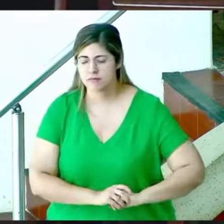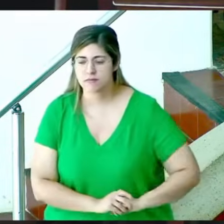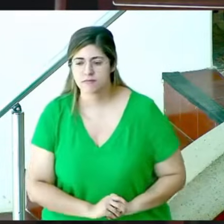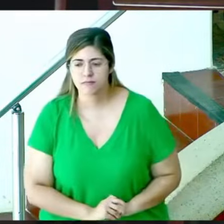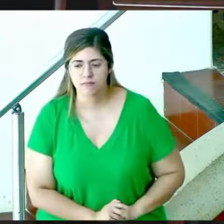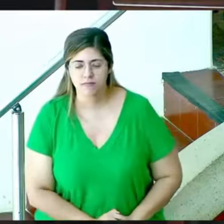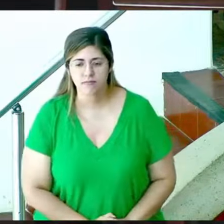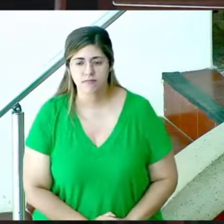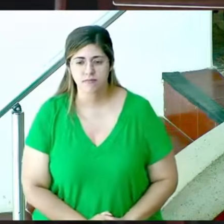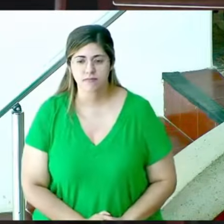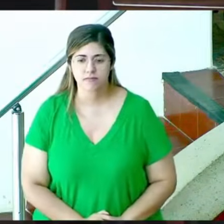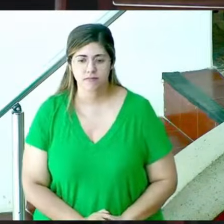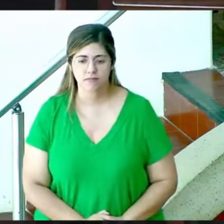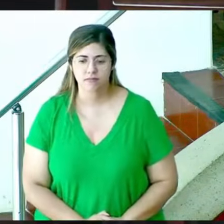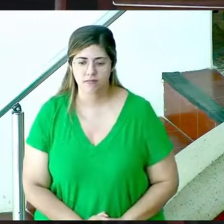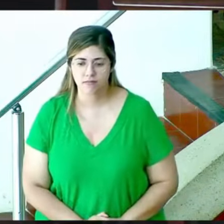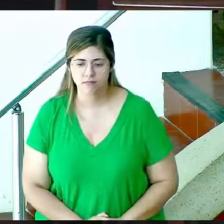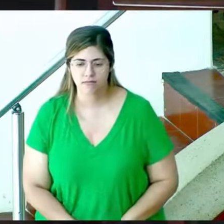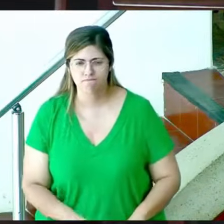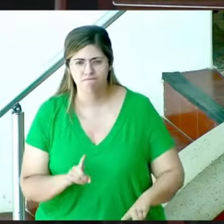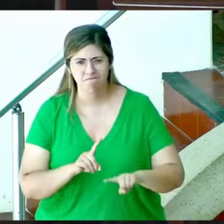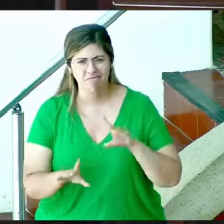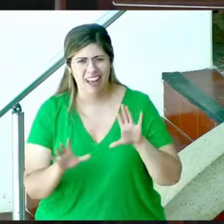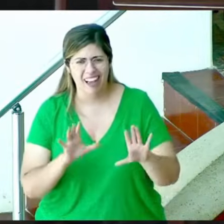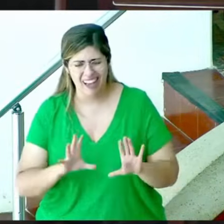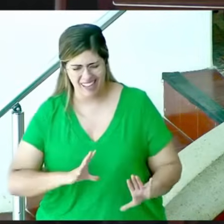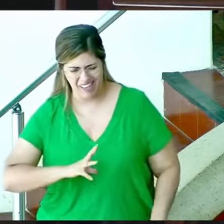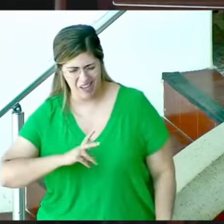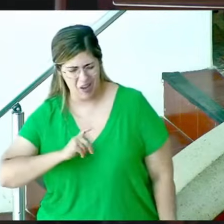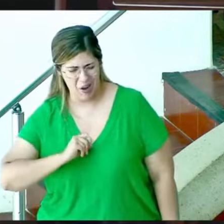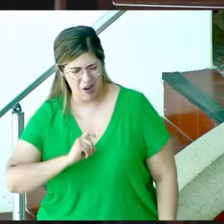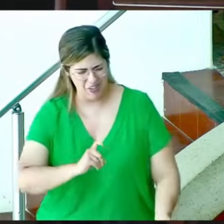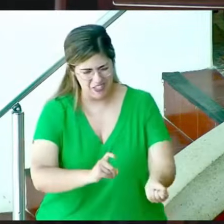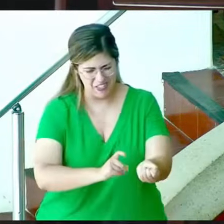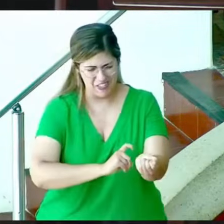Alienado, cheio de ódio, ou raiva, ou desprezo,